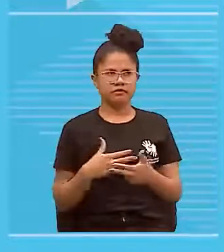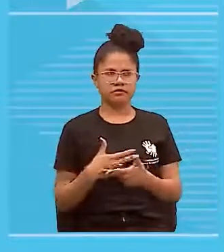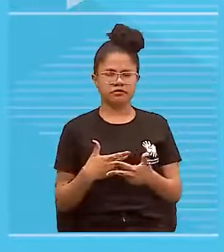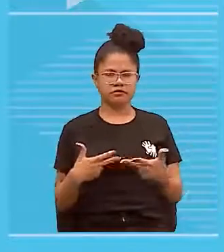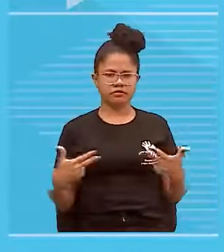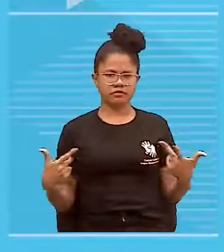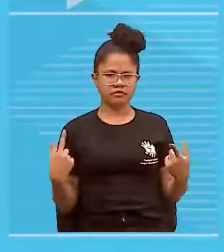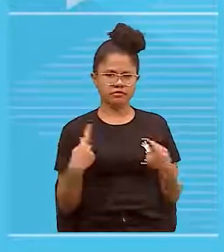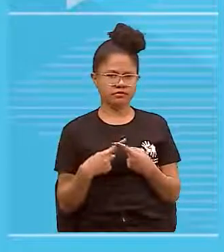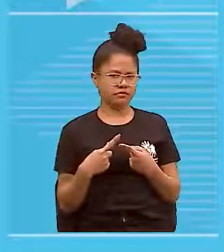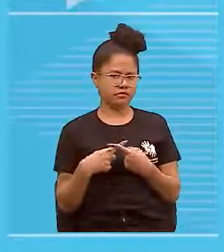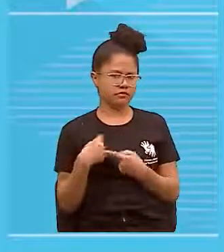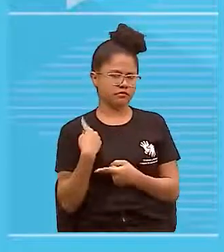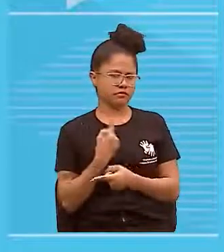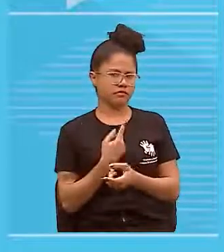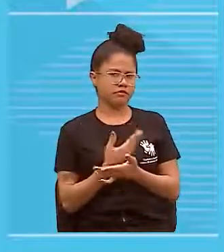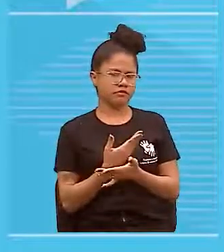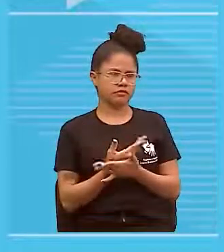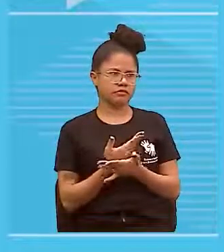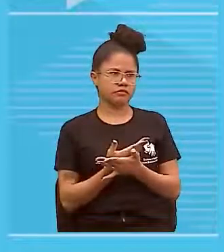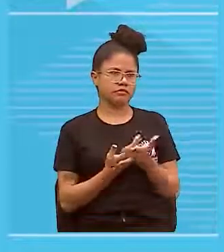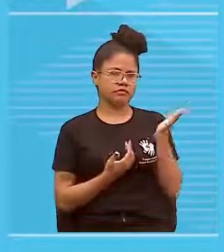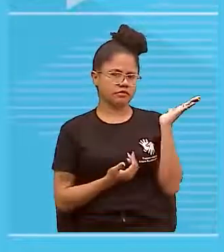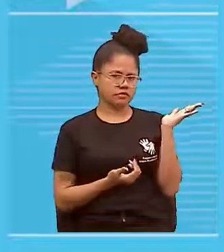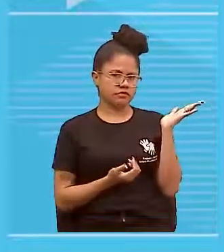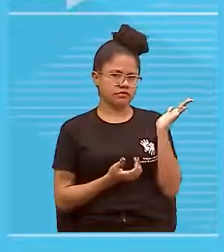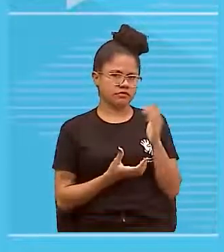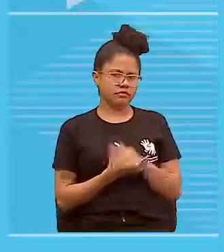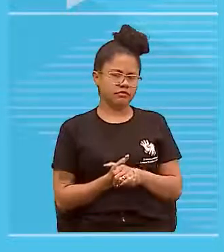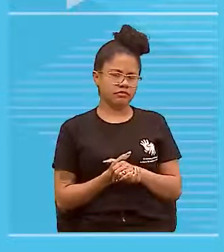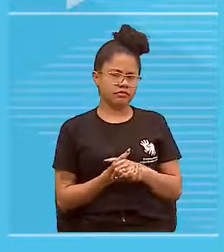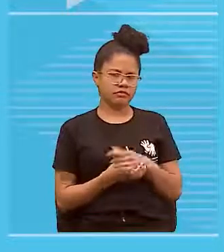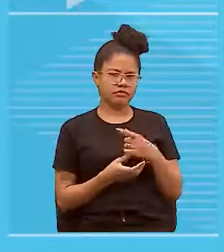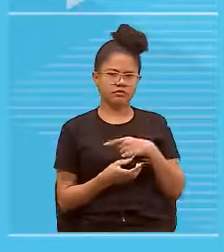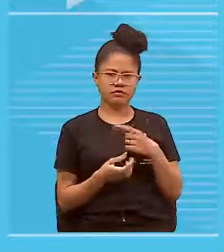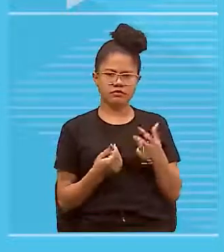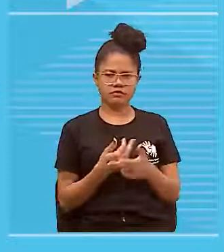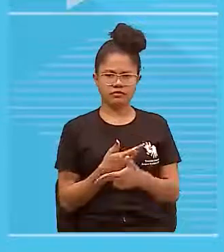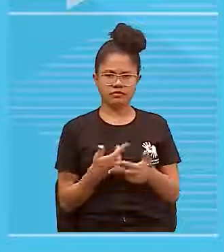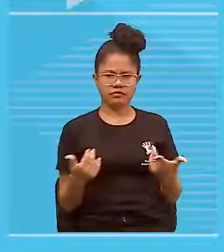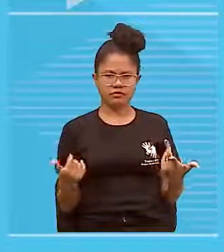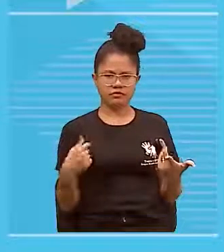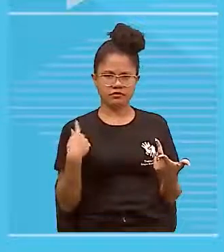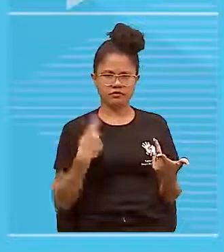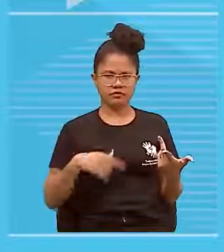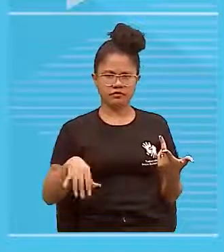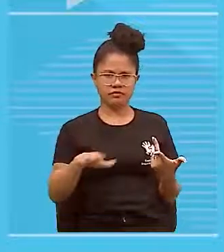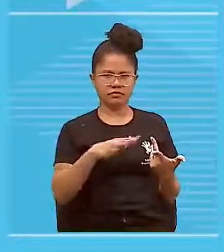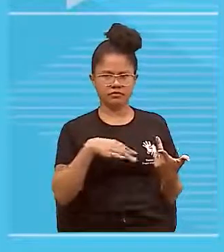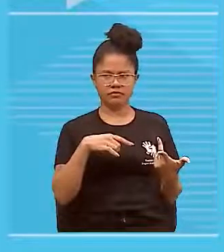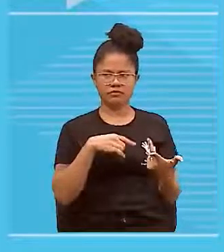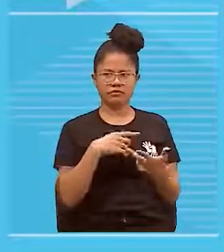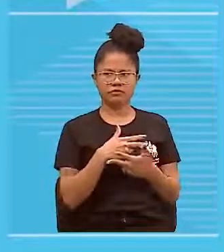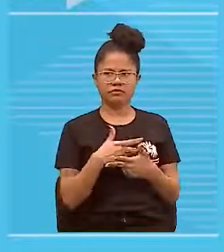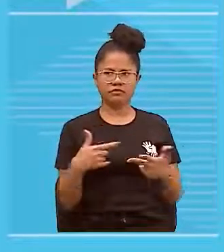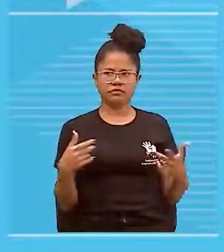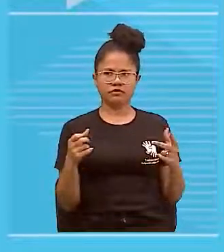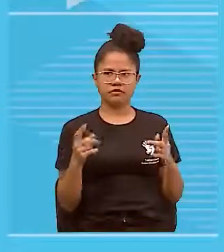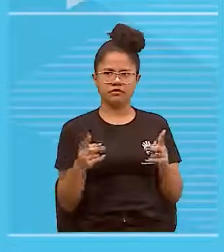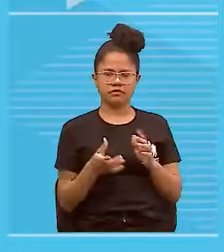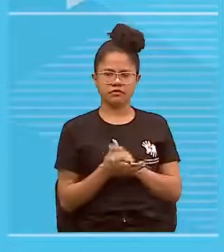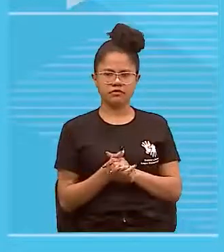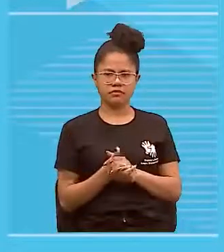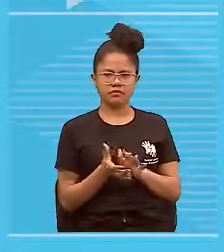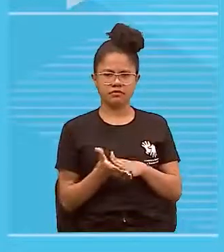biodiversidade. Justamente por isso que a gente está aqui. É esse, é aquele, porque tem tantos, né? Porque nossa região tem grande biodiversidade. O povo teima em dizer que